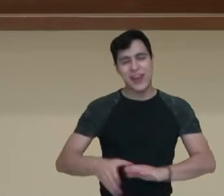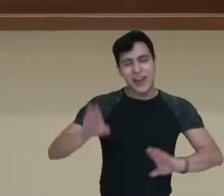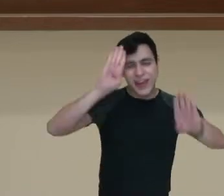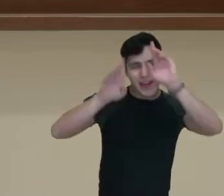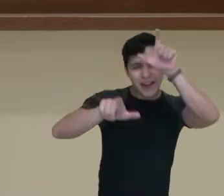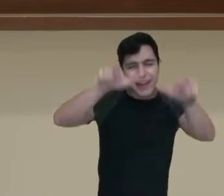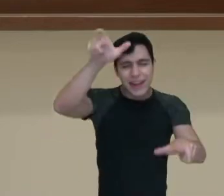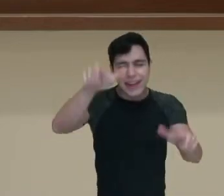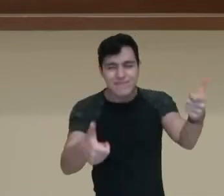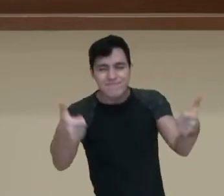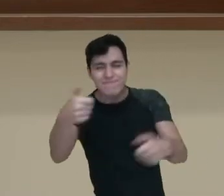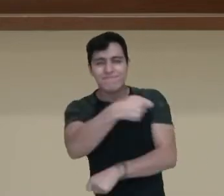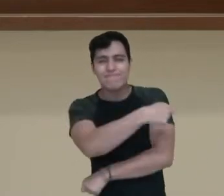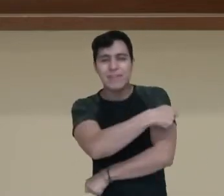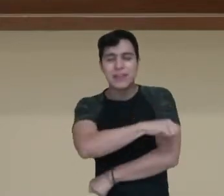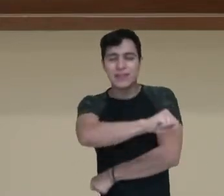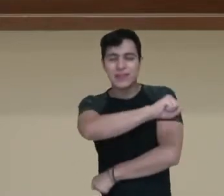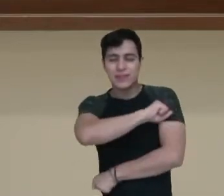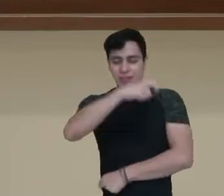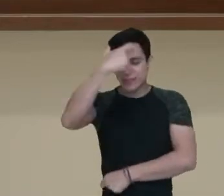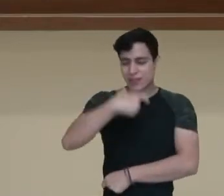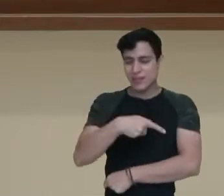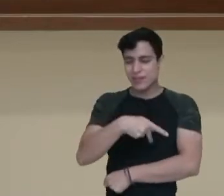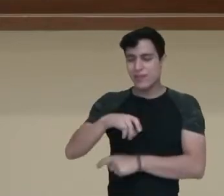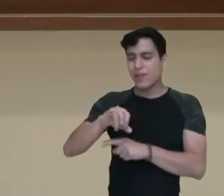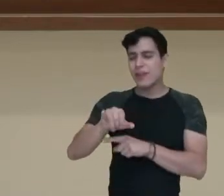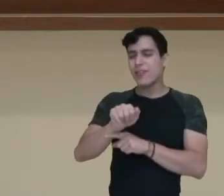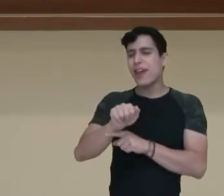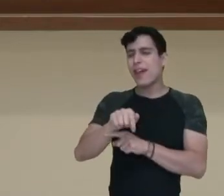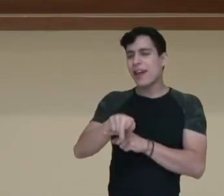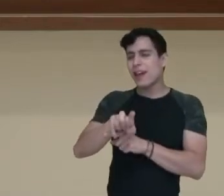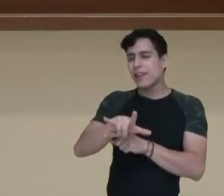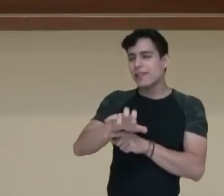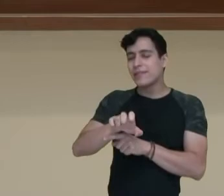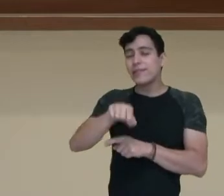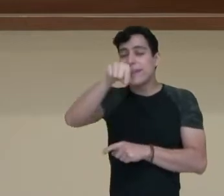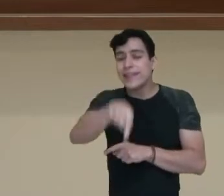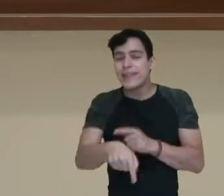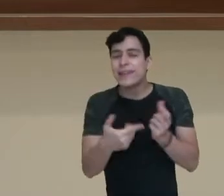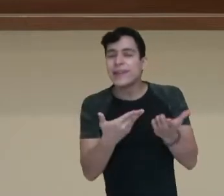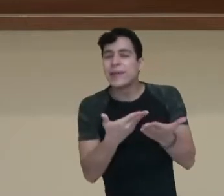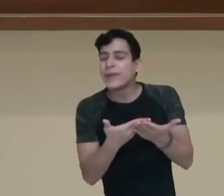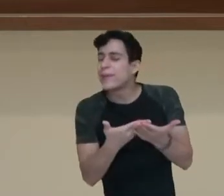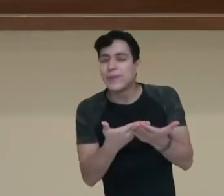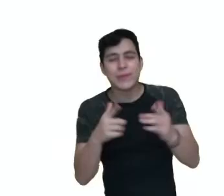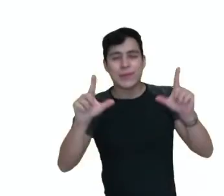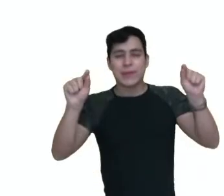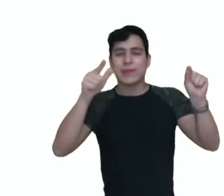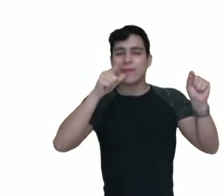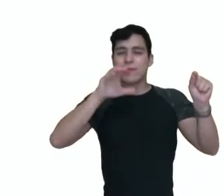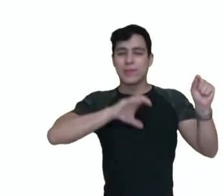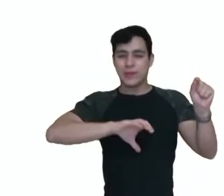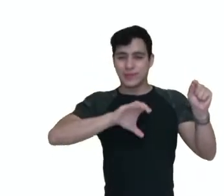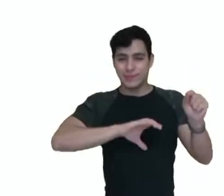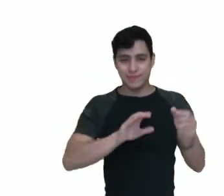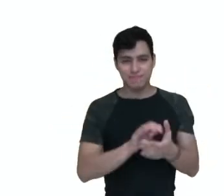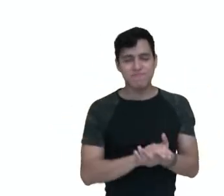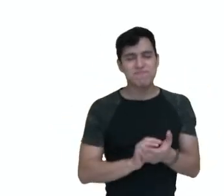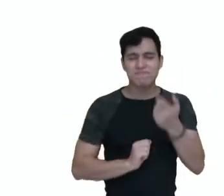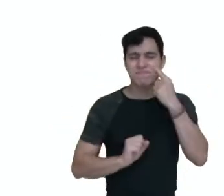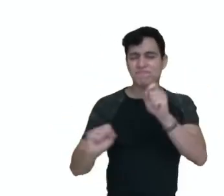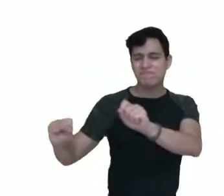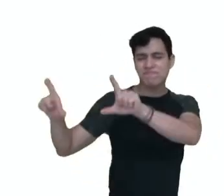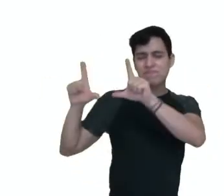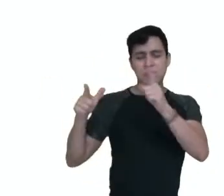Olá, estudantes do 8º ano, eu sou a professora Jaqueline e essa é a nossa aula de língua portuguesa. Na aula de hoje, nós vamos ler e interpretar